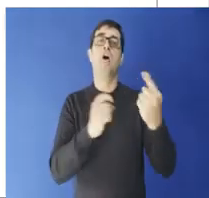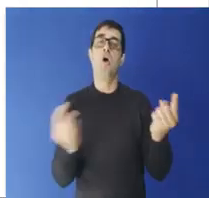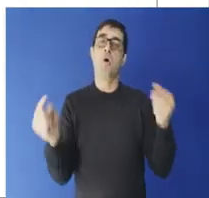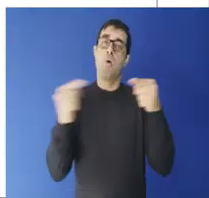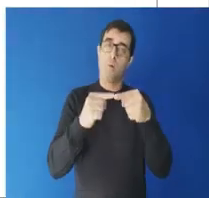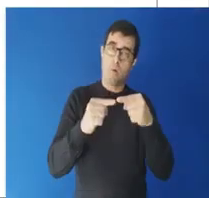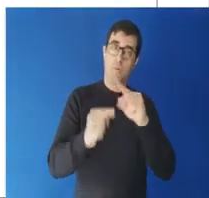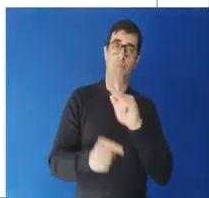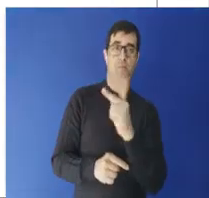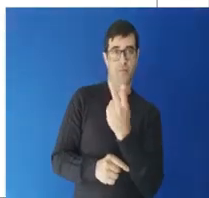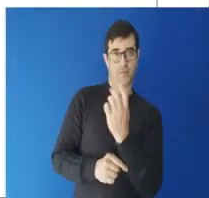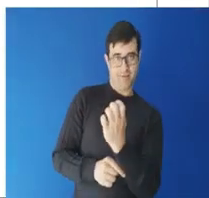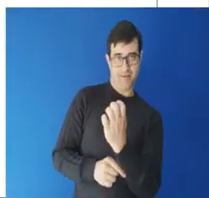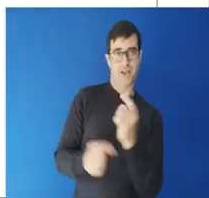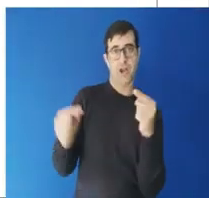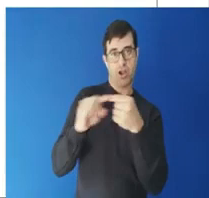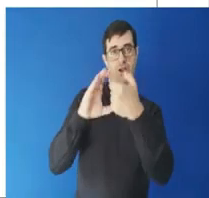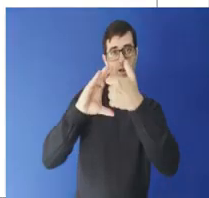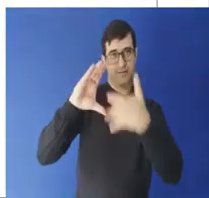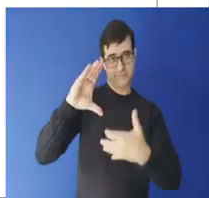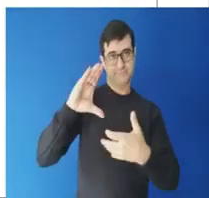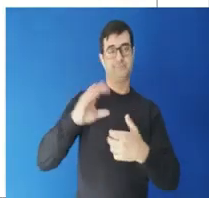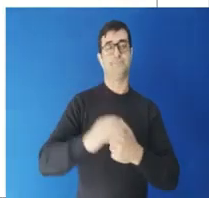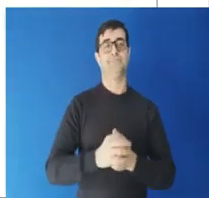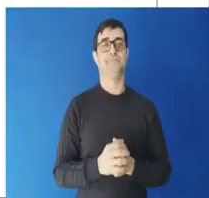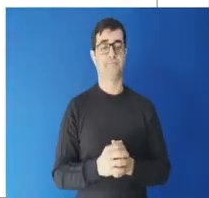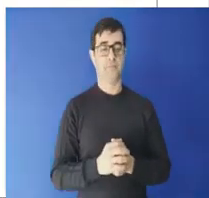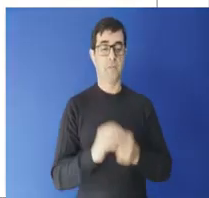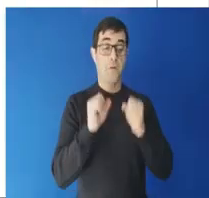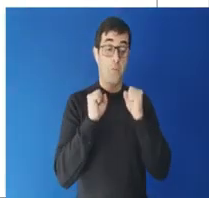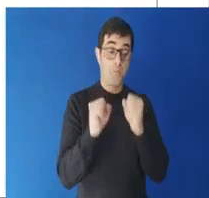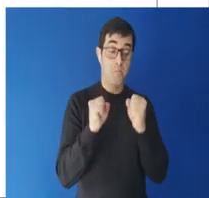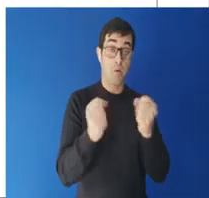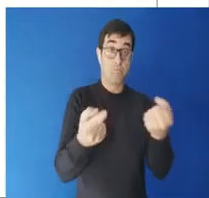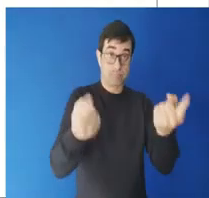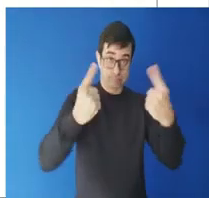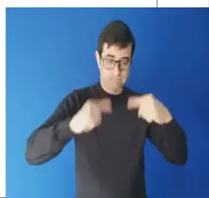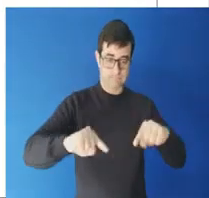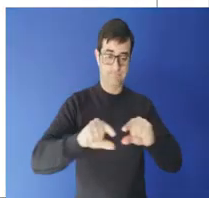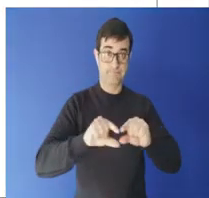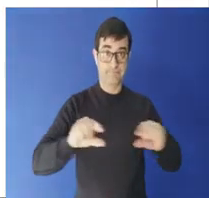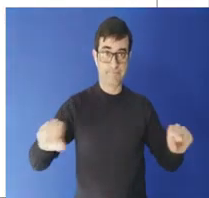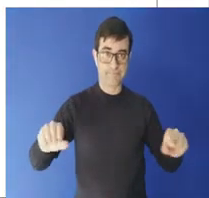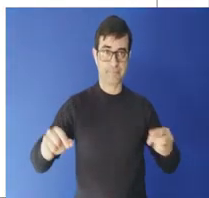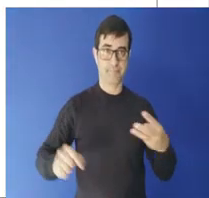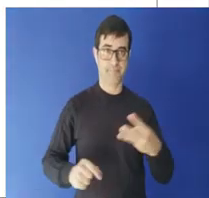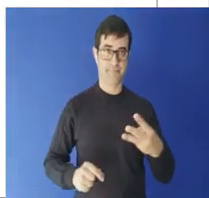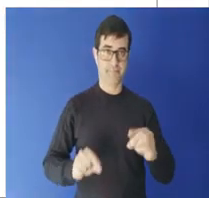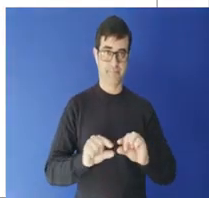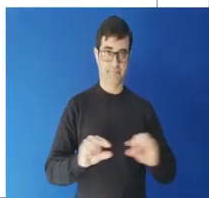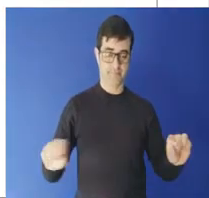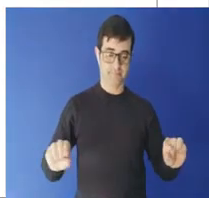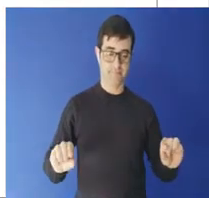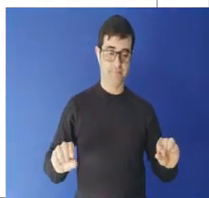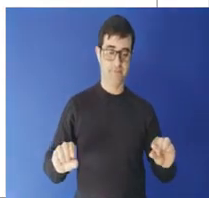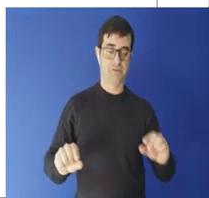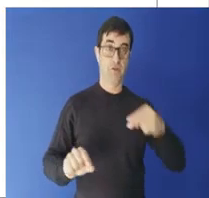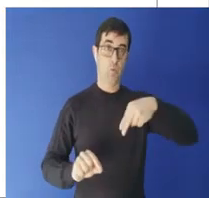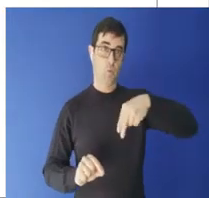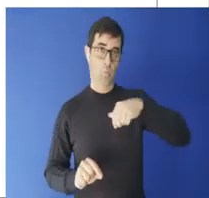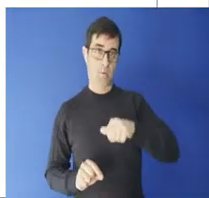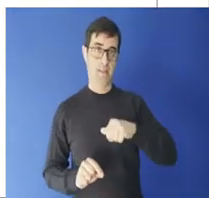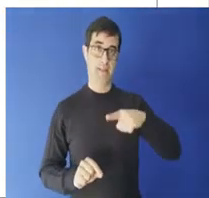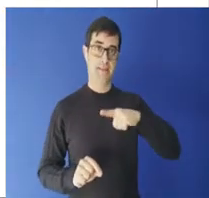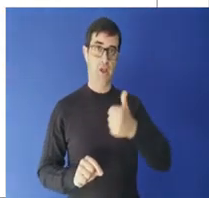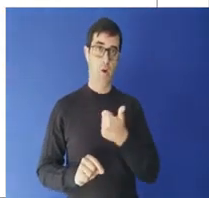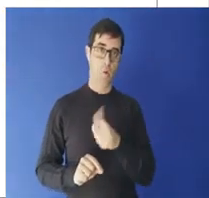hélio. Eu também posso aqui passar para o terceiro período. O sódio tem 11